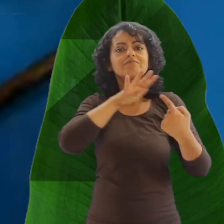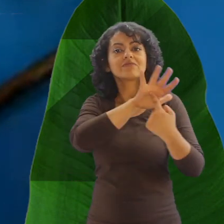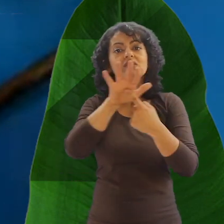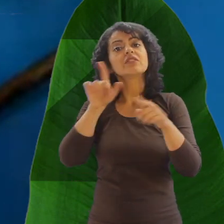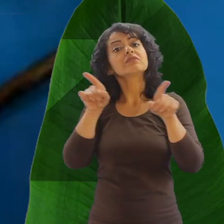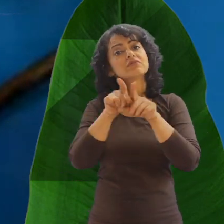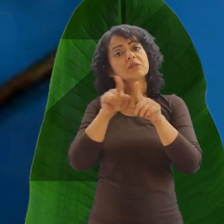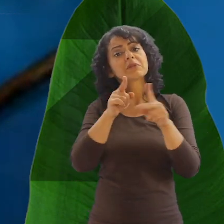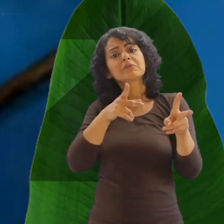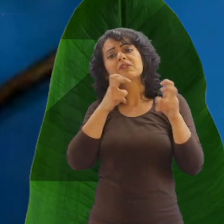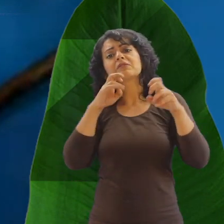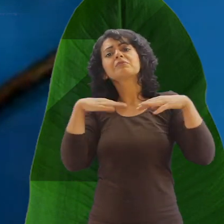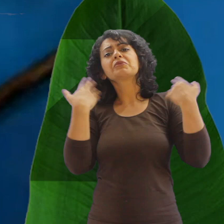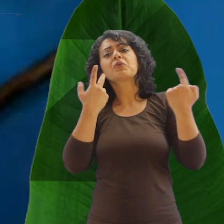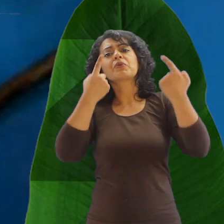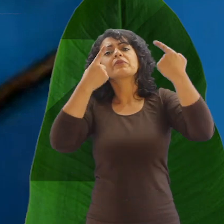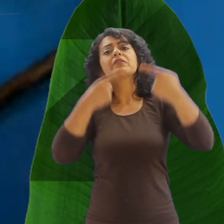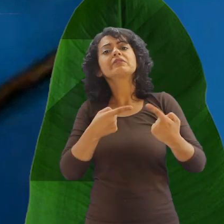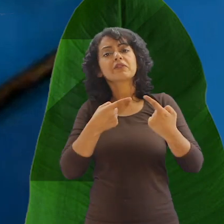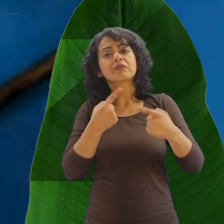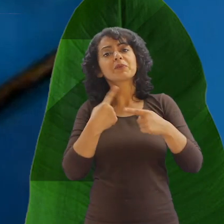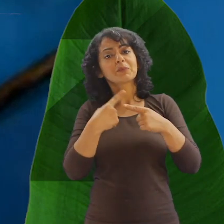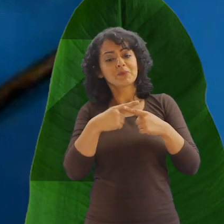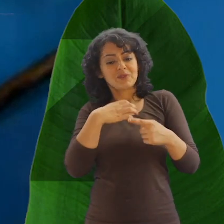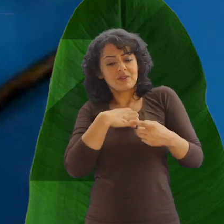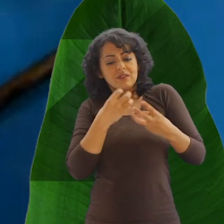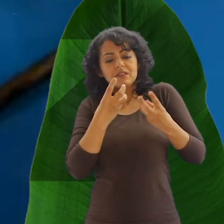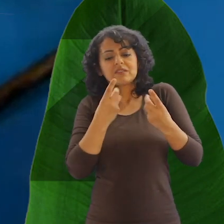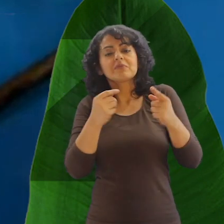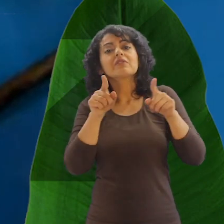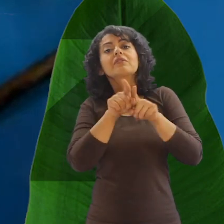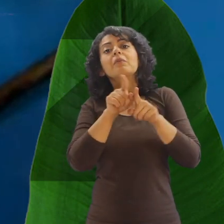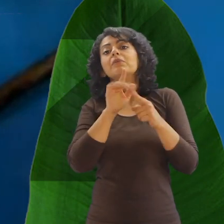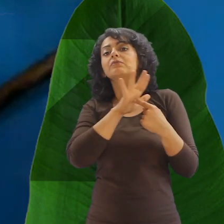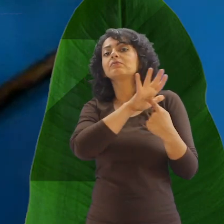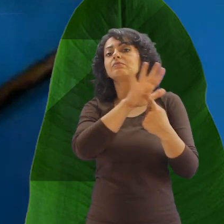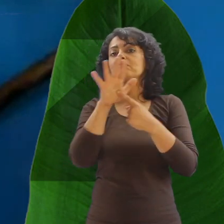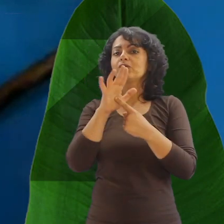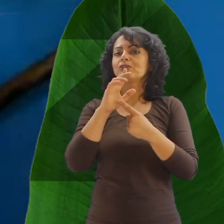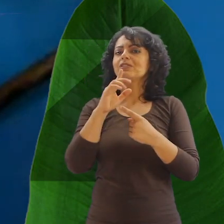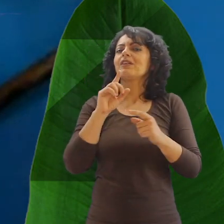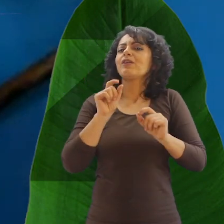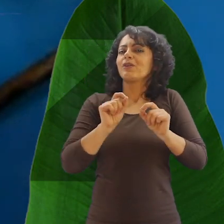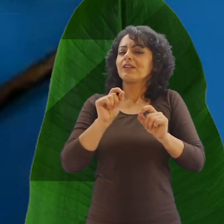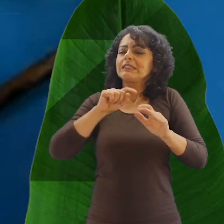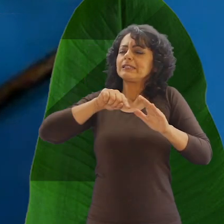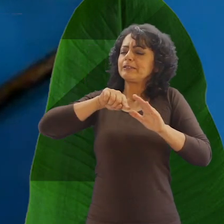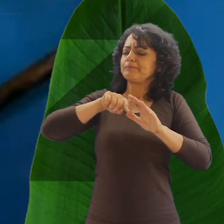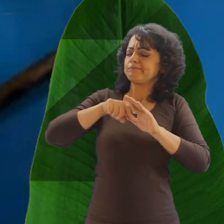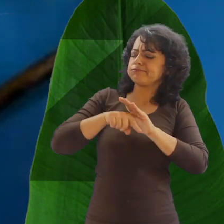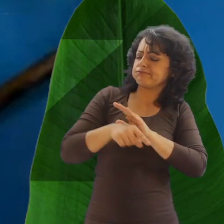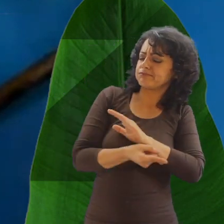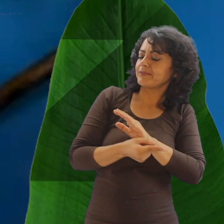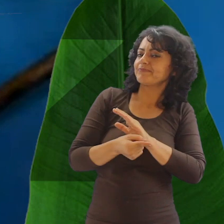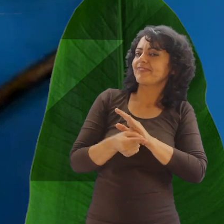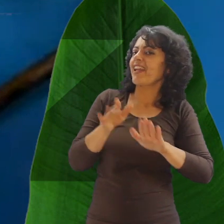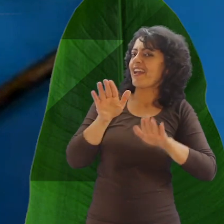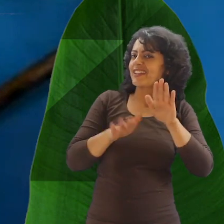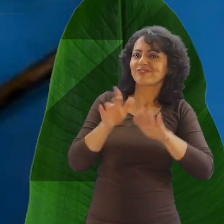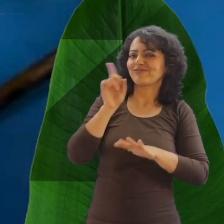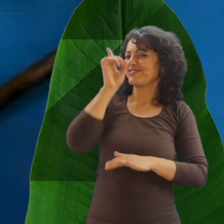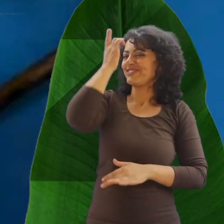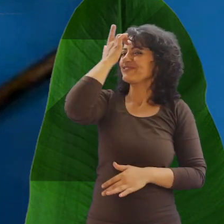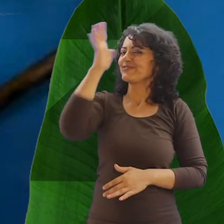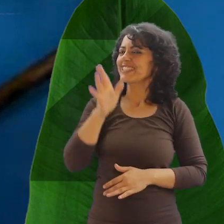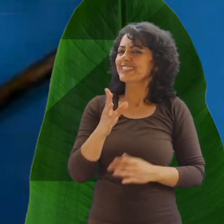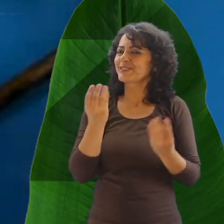tempo, encontrar desafios de que essa sensibilidade traz um campo também de muita intensidade, né? E a